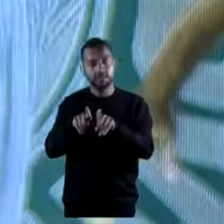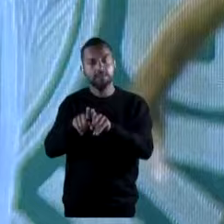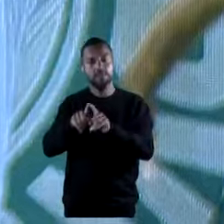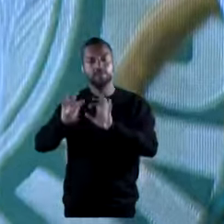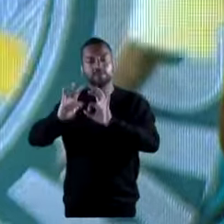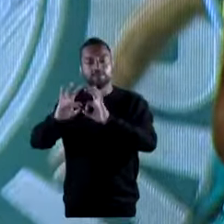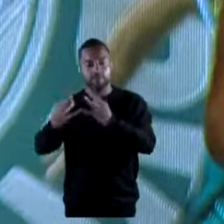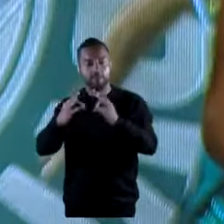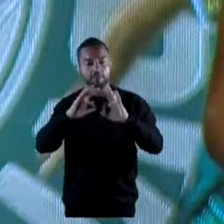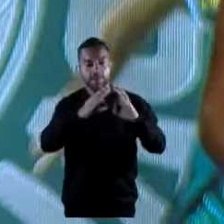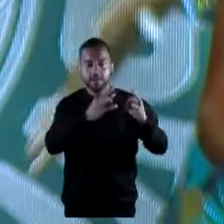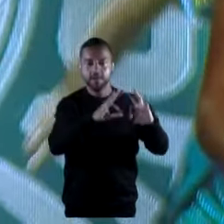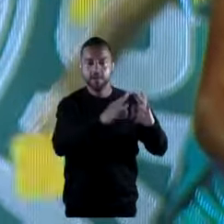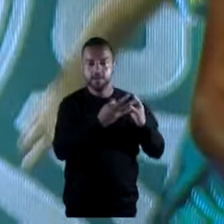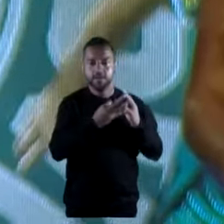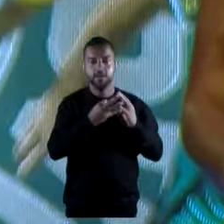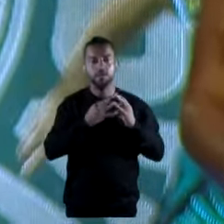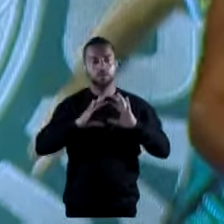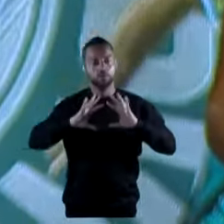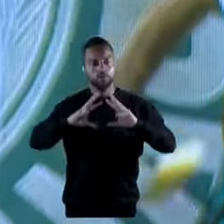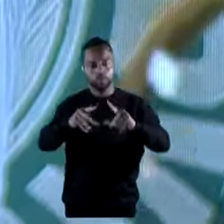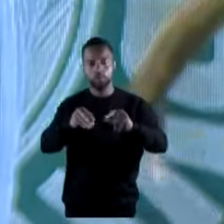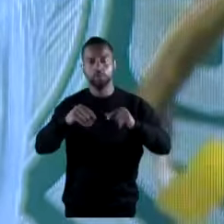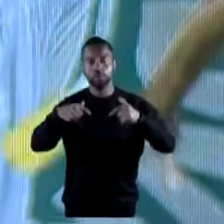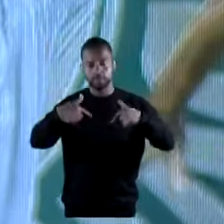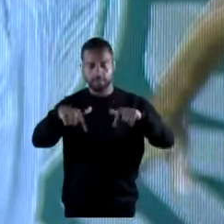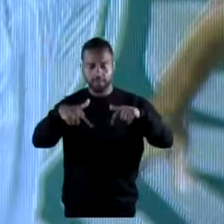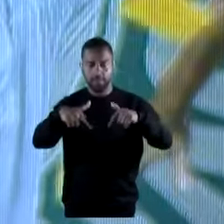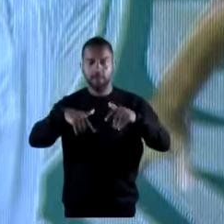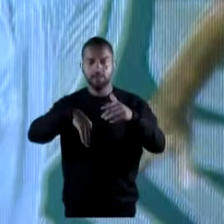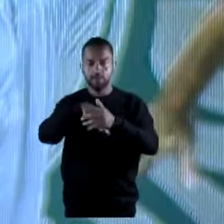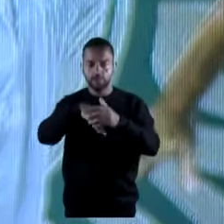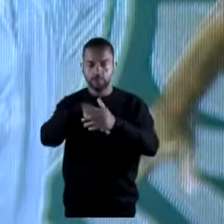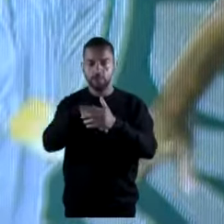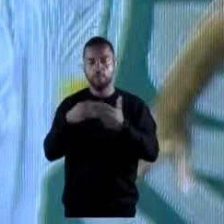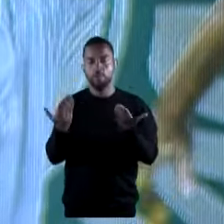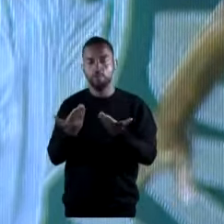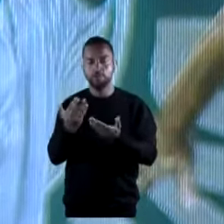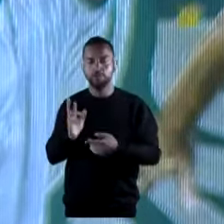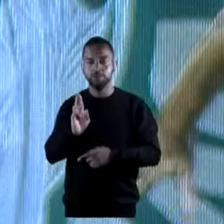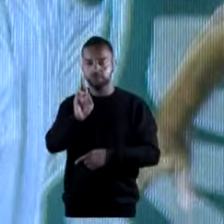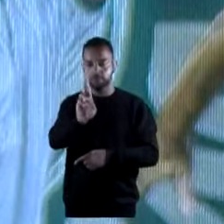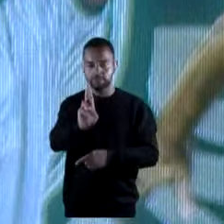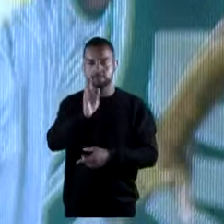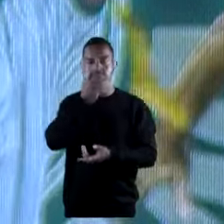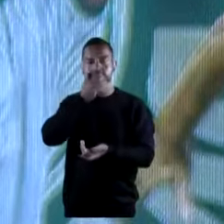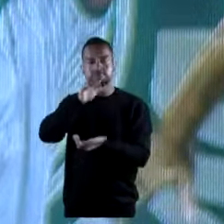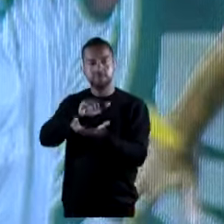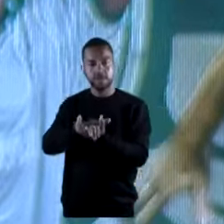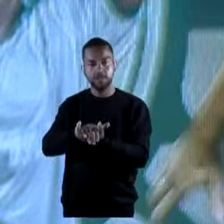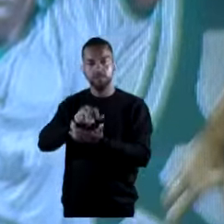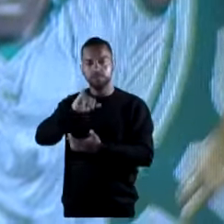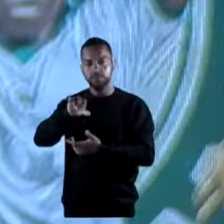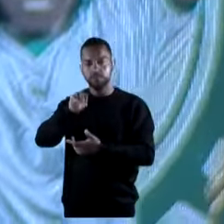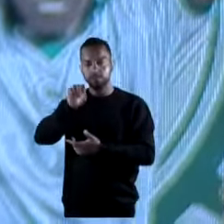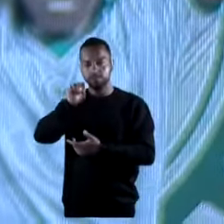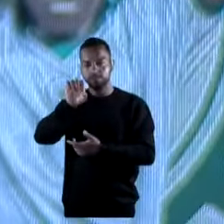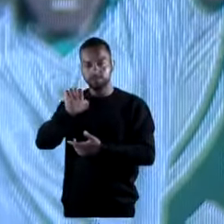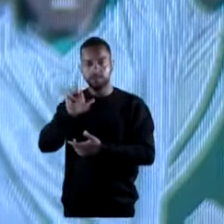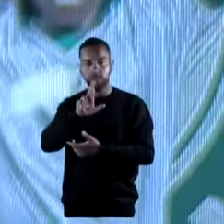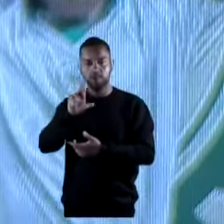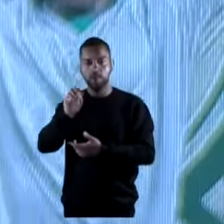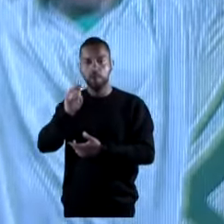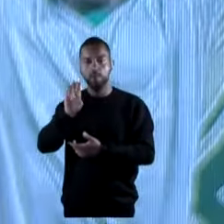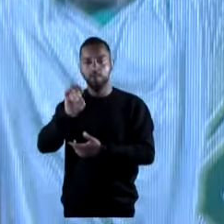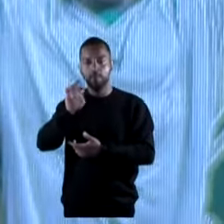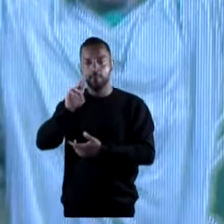familiares de todos nós que trabalhamos no futebol, hoje representado aqui pelo meu digníssimo marido, José Roberto Lamacchia, porque quem